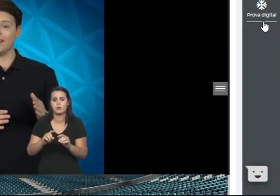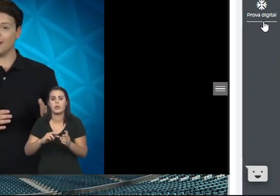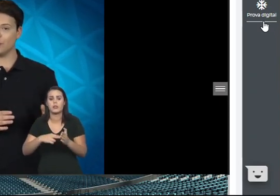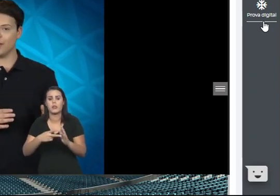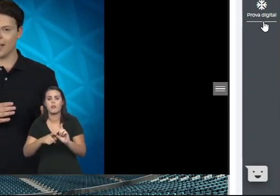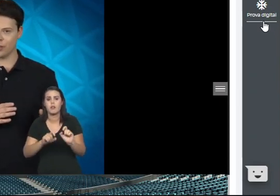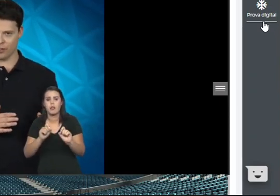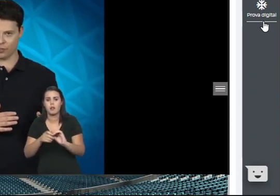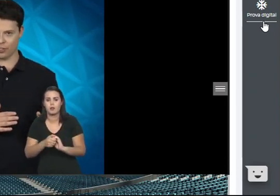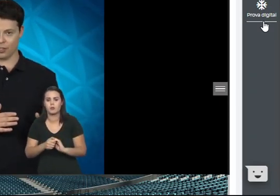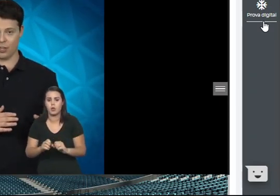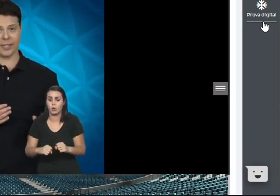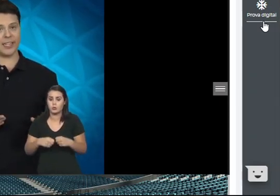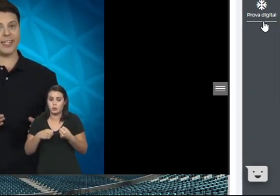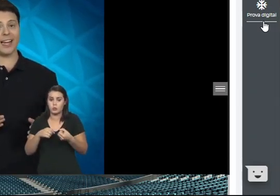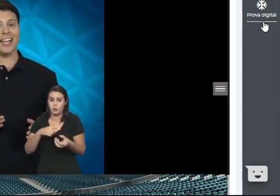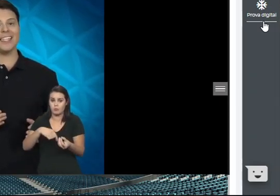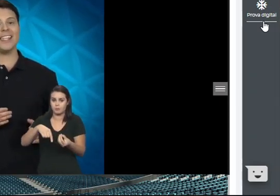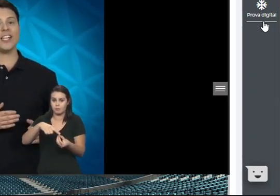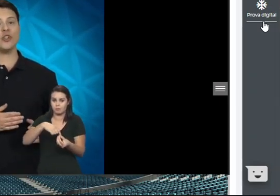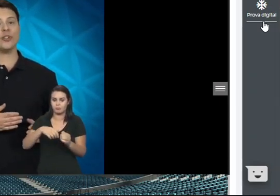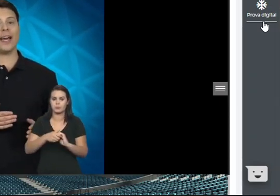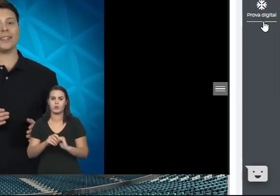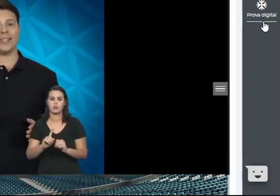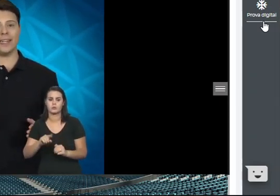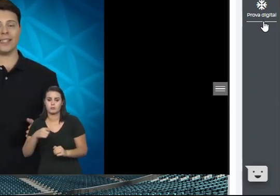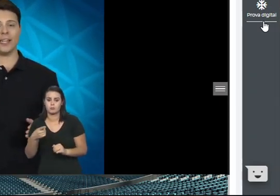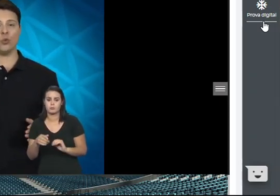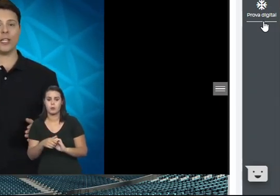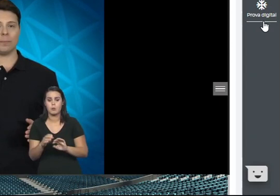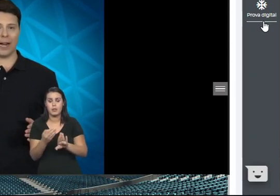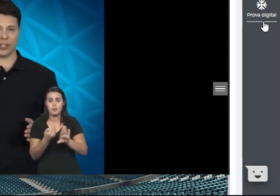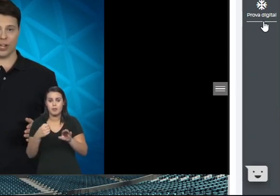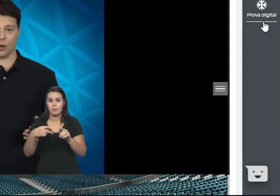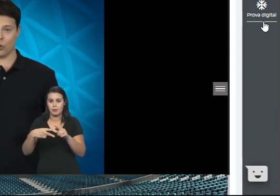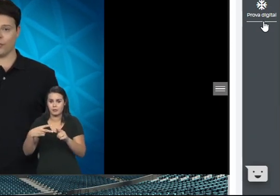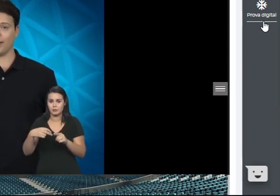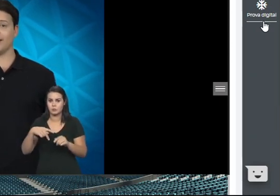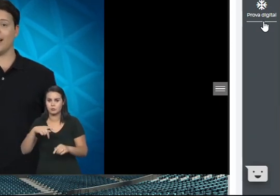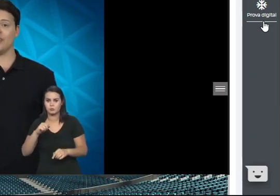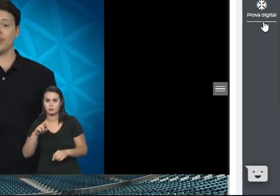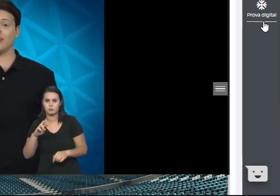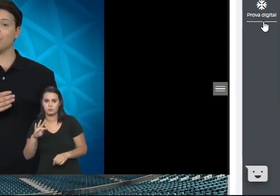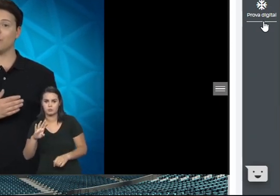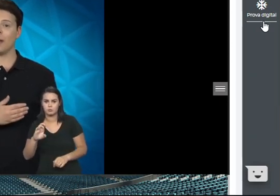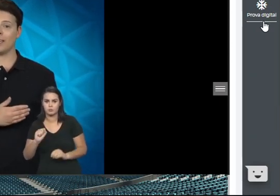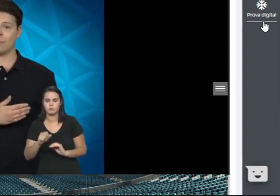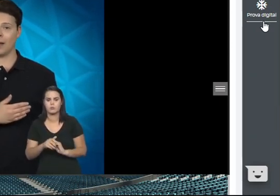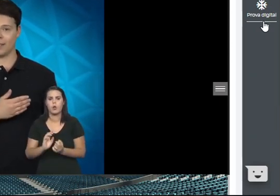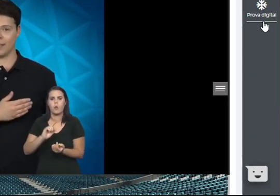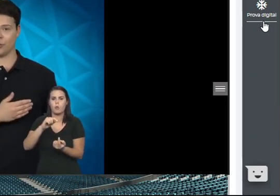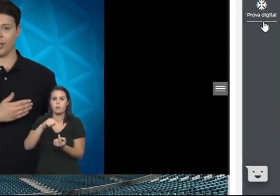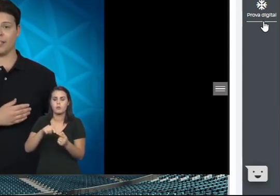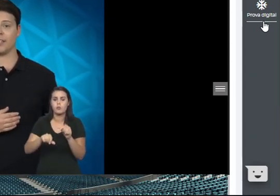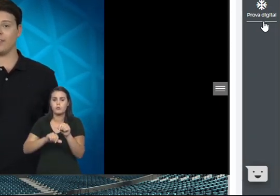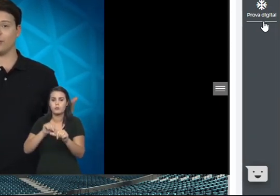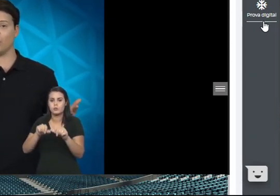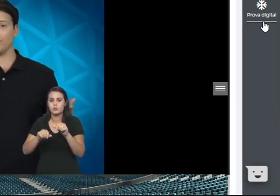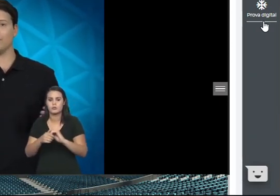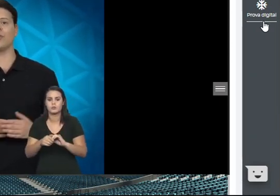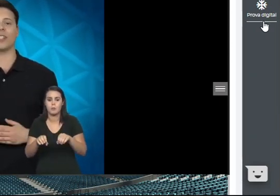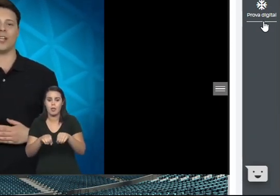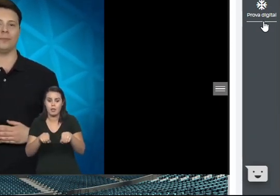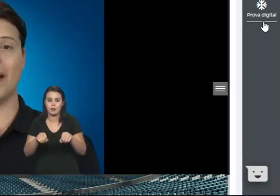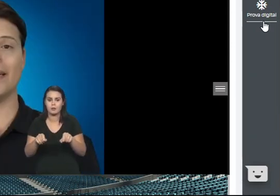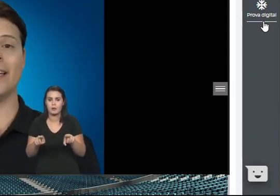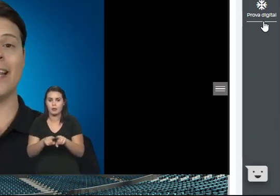esforços externos reativos. Em seguida, seccionar a treliça em duas partes, com a finalidade de transformar as barras seccionadas em